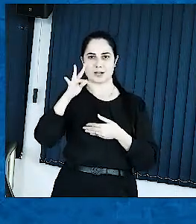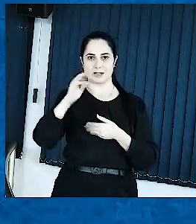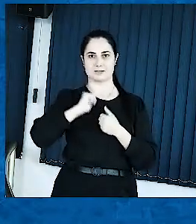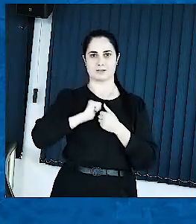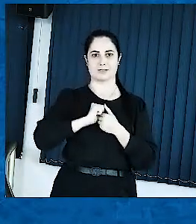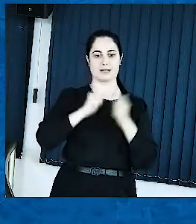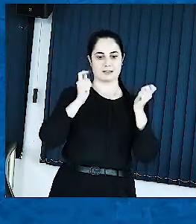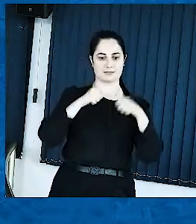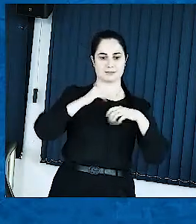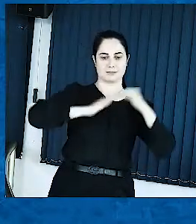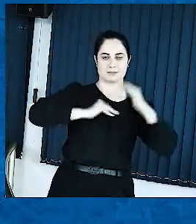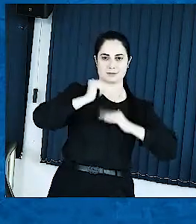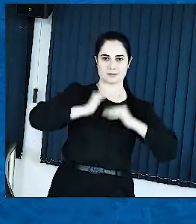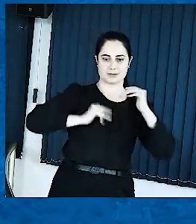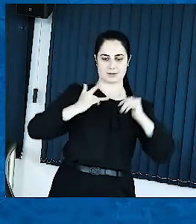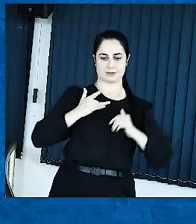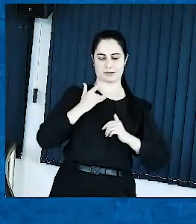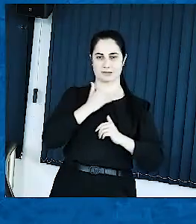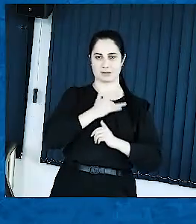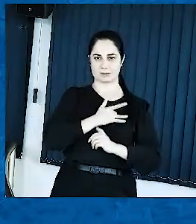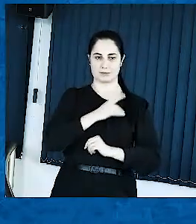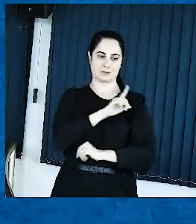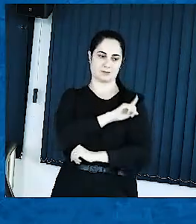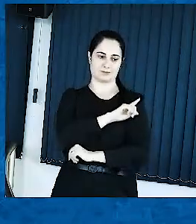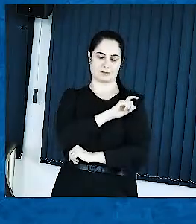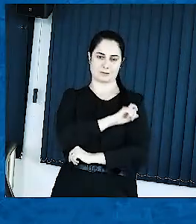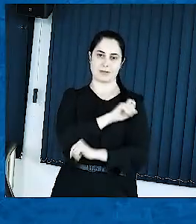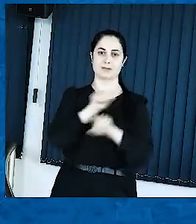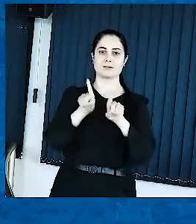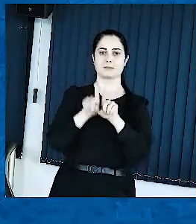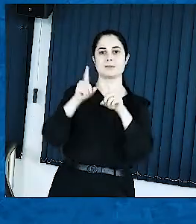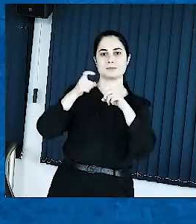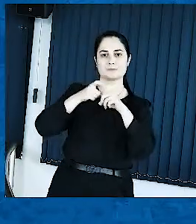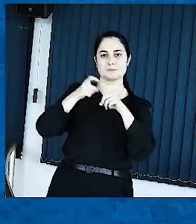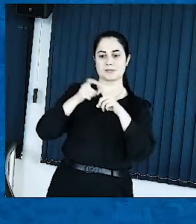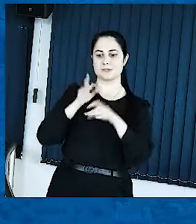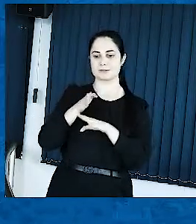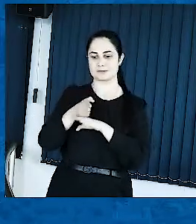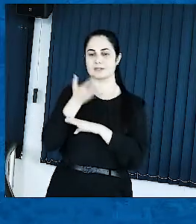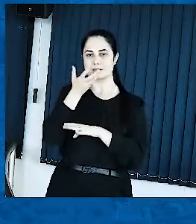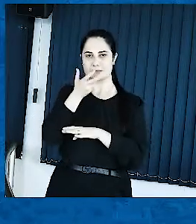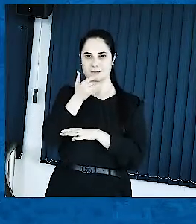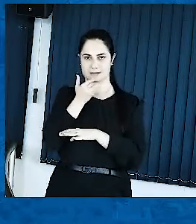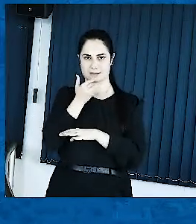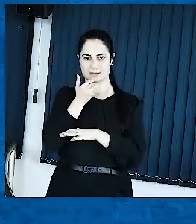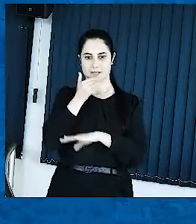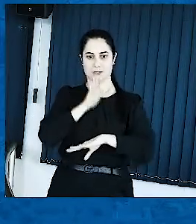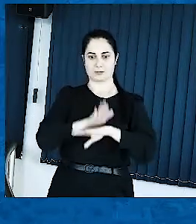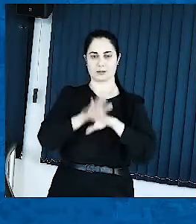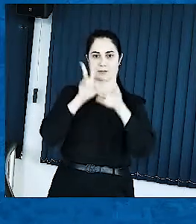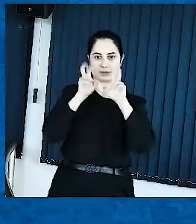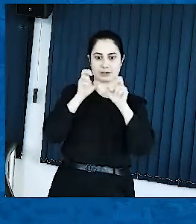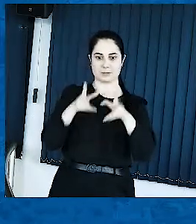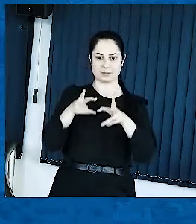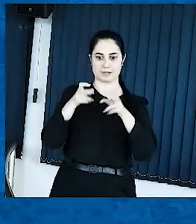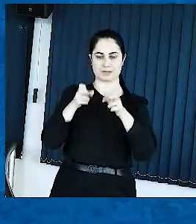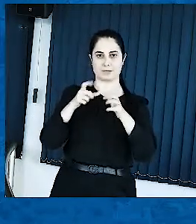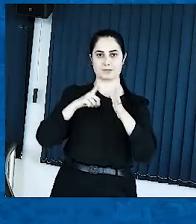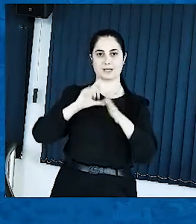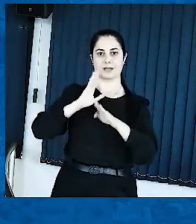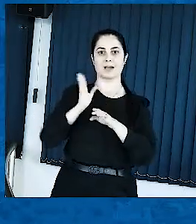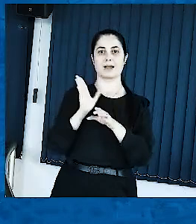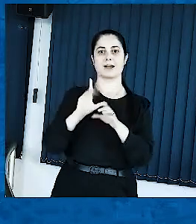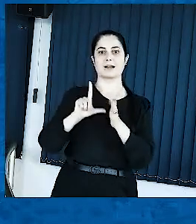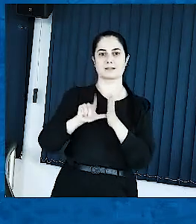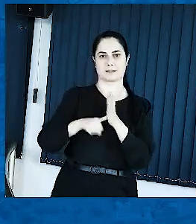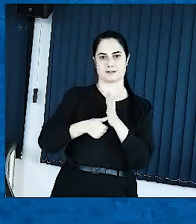de saúde, capacitar os enfermeiros e principalmente os médicos que atendem essas crianças sobre sinais de atraso no